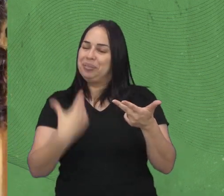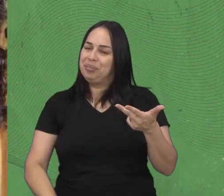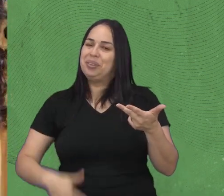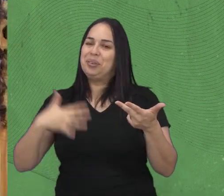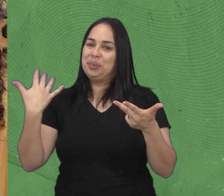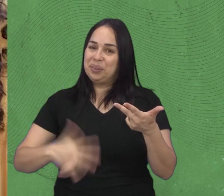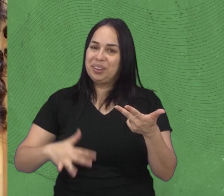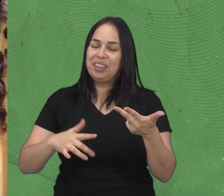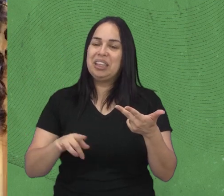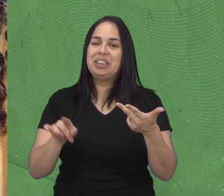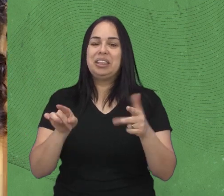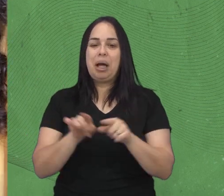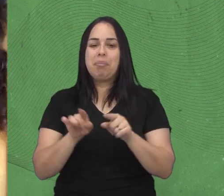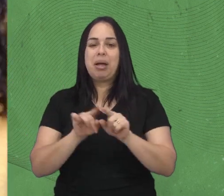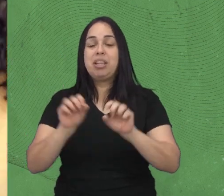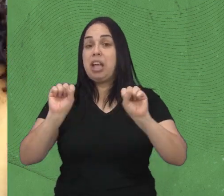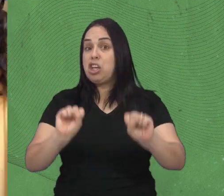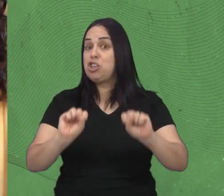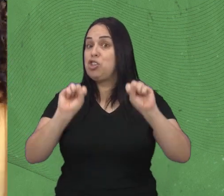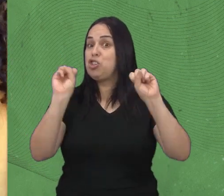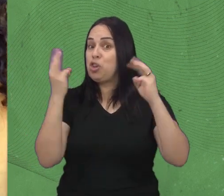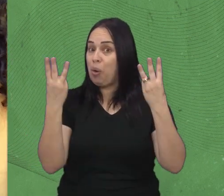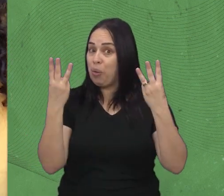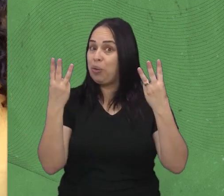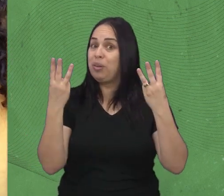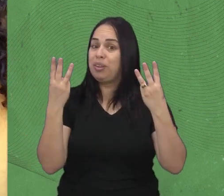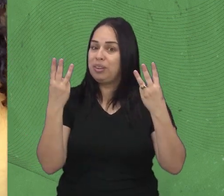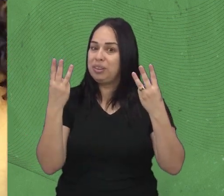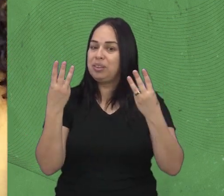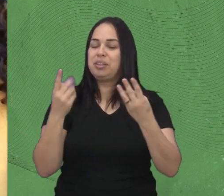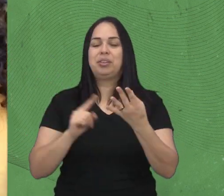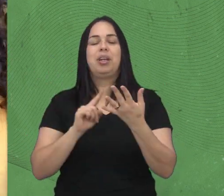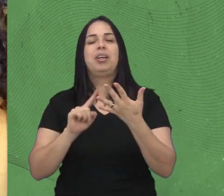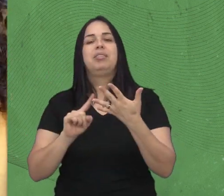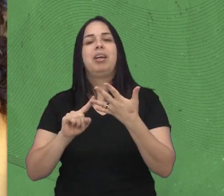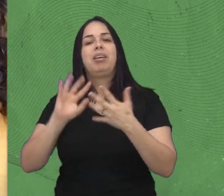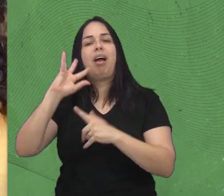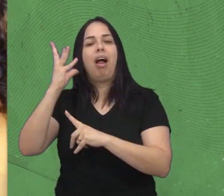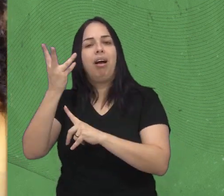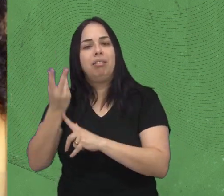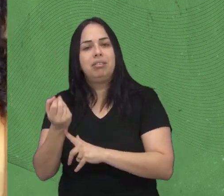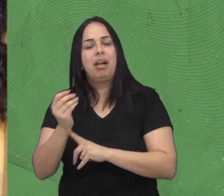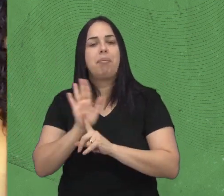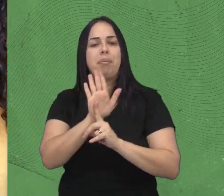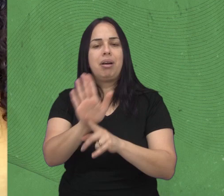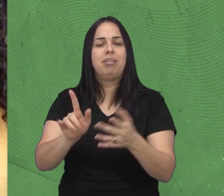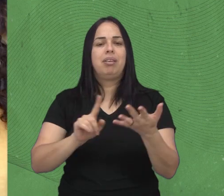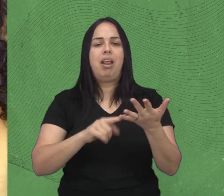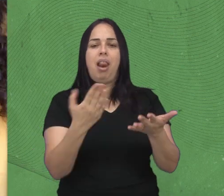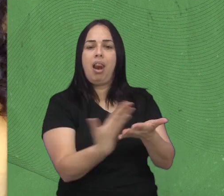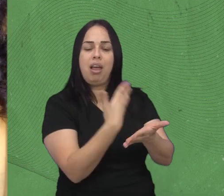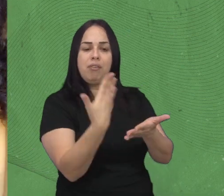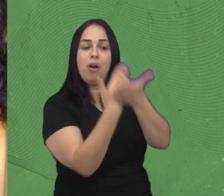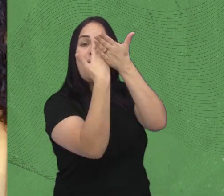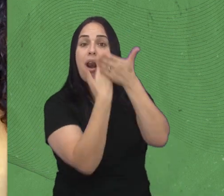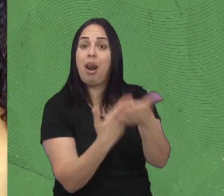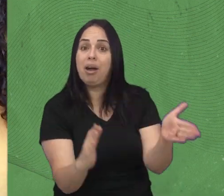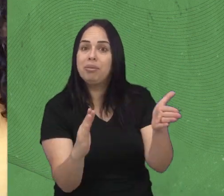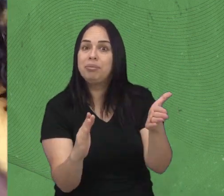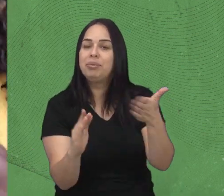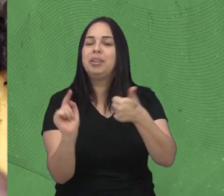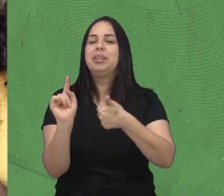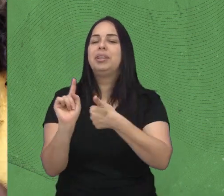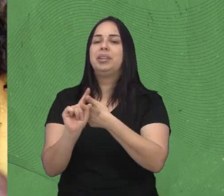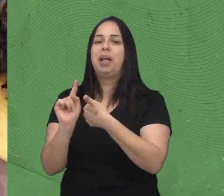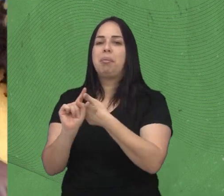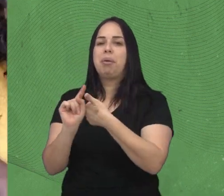e a gente conta também com shows musicais, exposição de artes visuais, lançamento de livro, e a gente